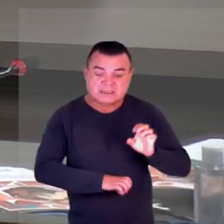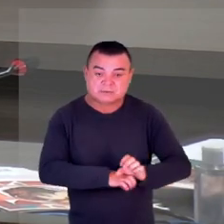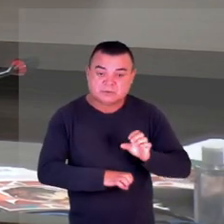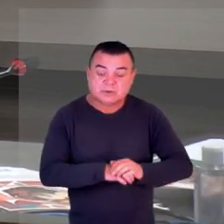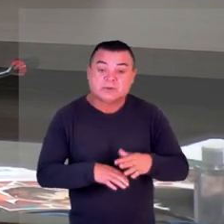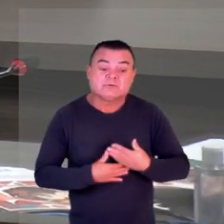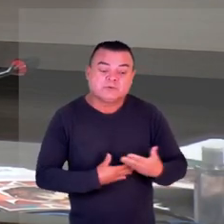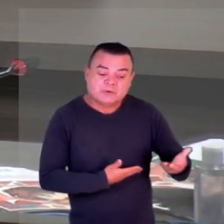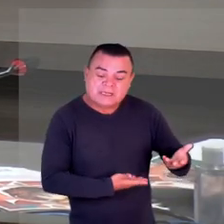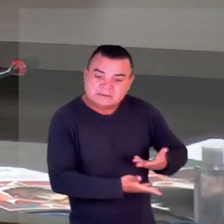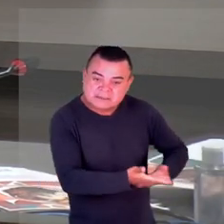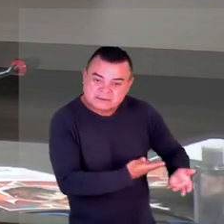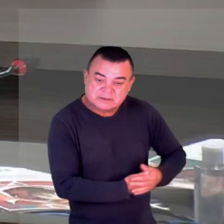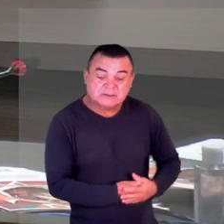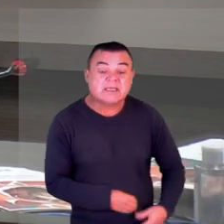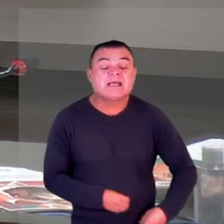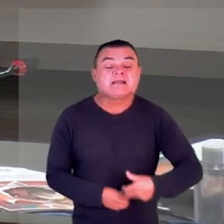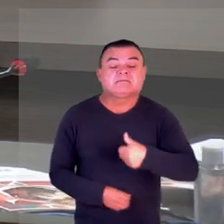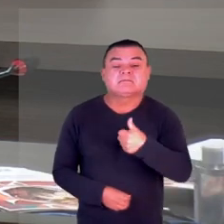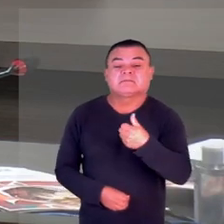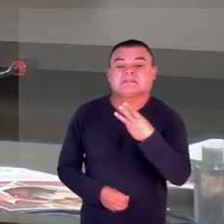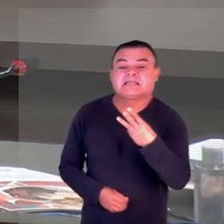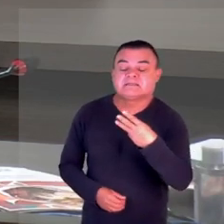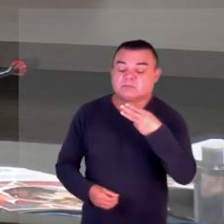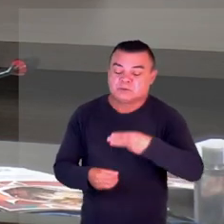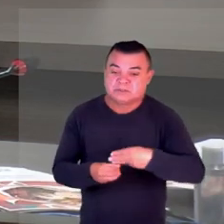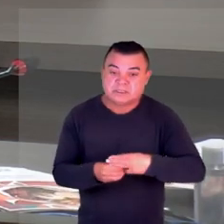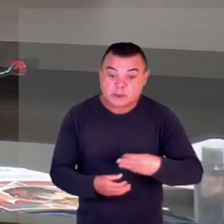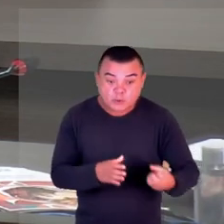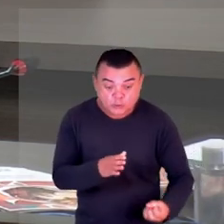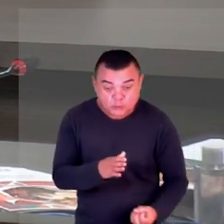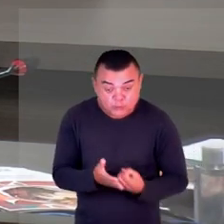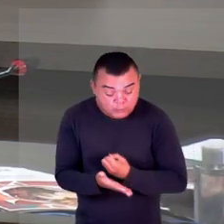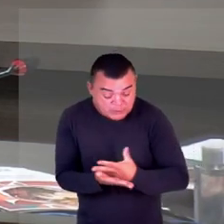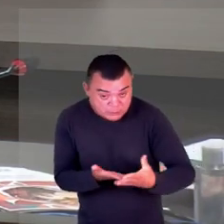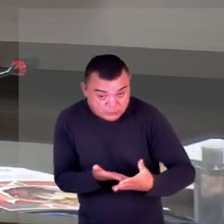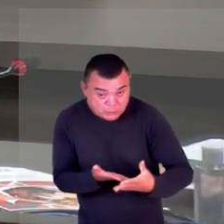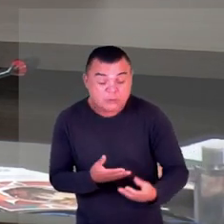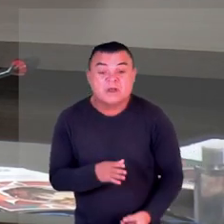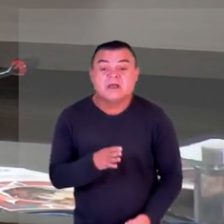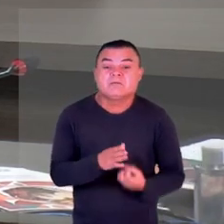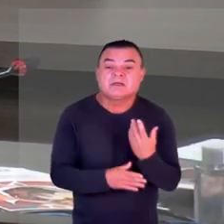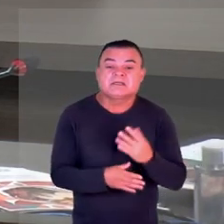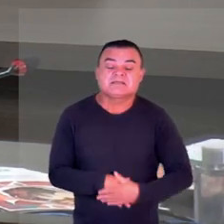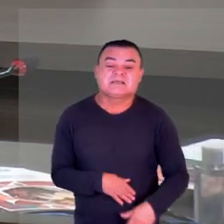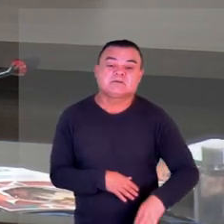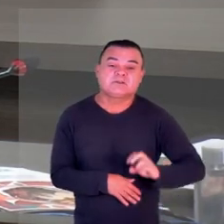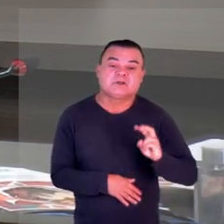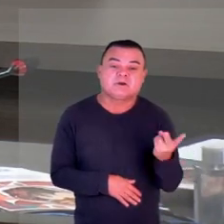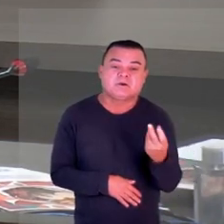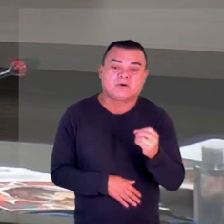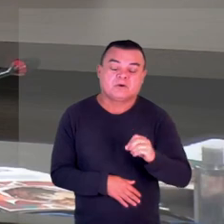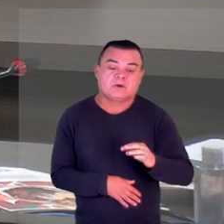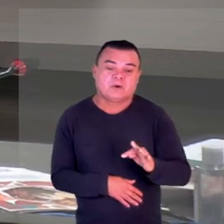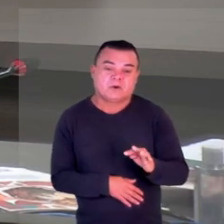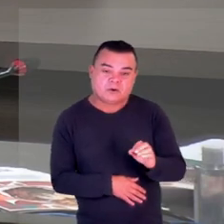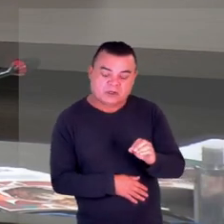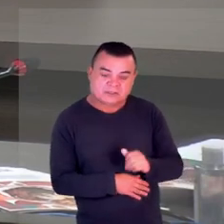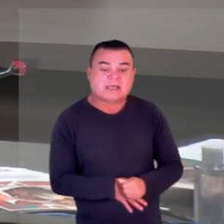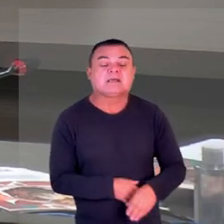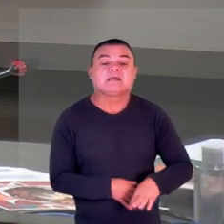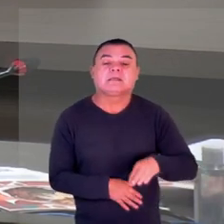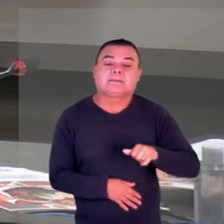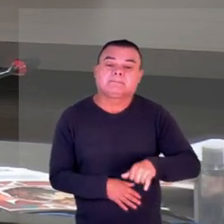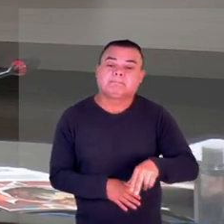em 13 municípios e ali começou uma implantação de hortas hortas de milho aquele